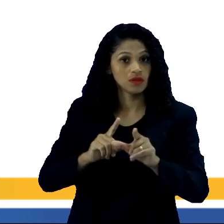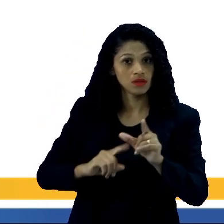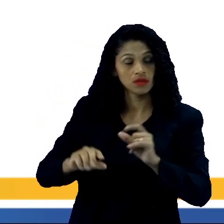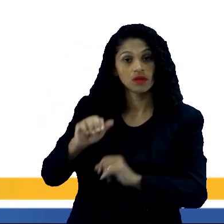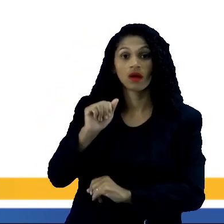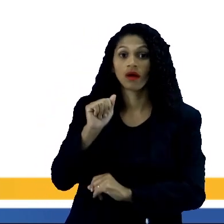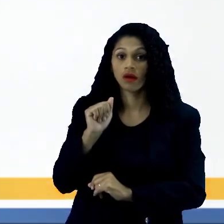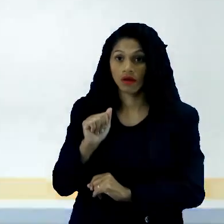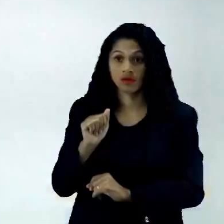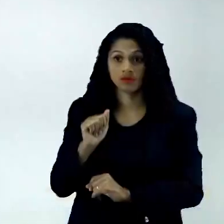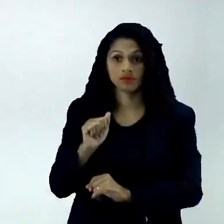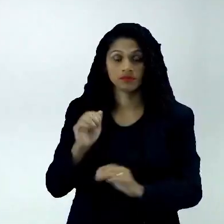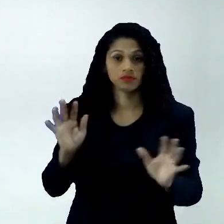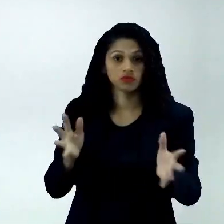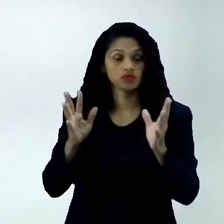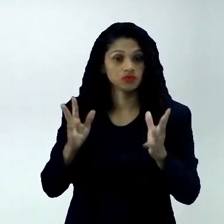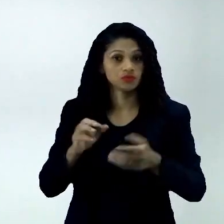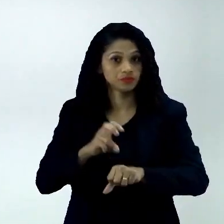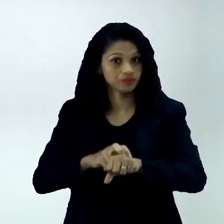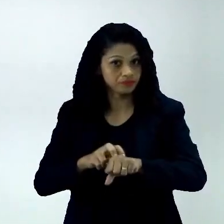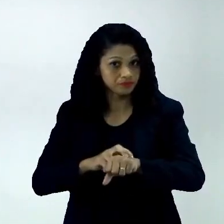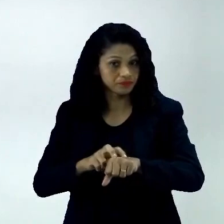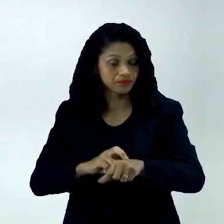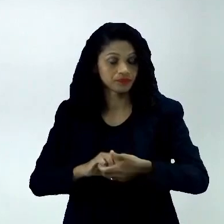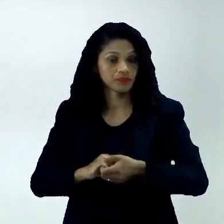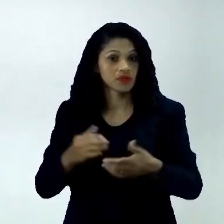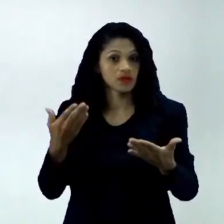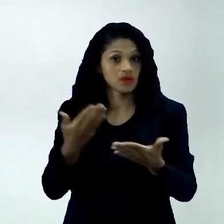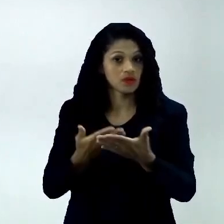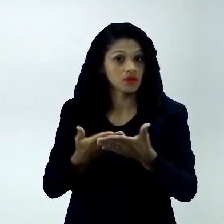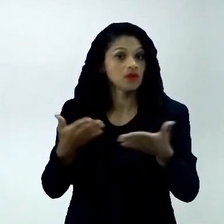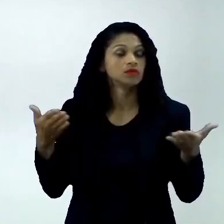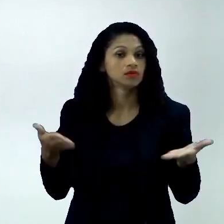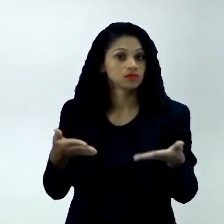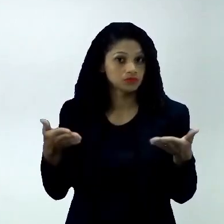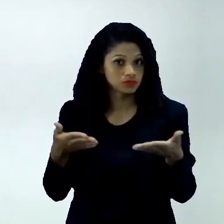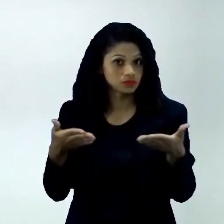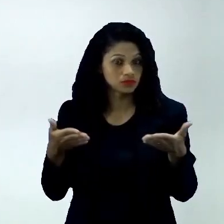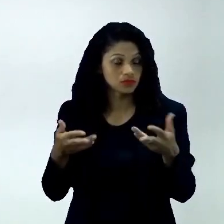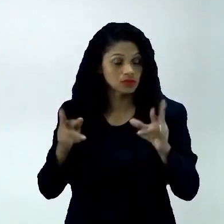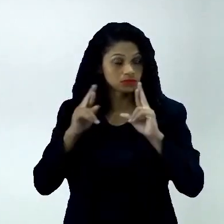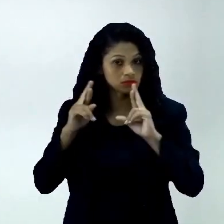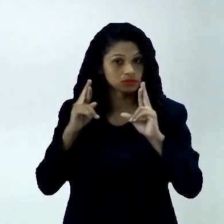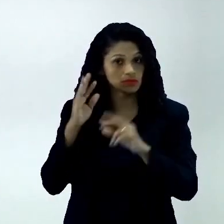na transmissão do impulso nervoso. Então, essa foi a nossa aula de hoje. Espero que